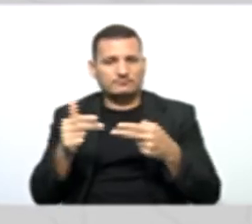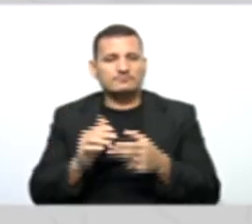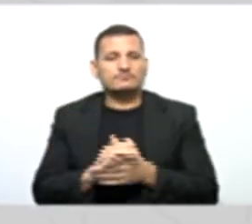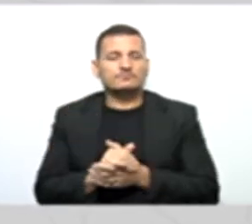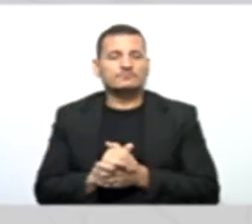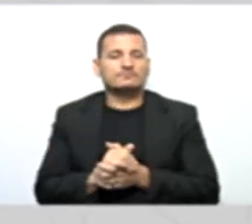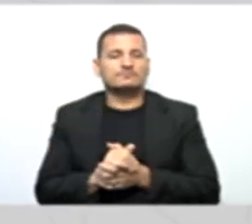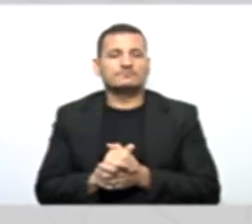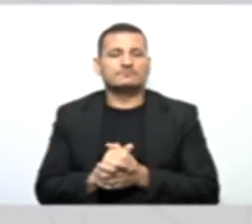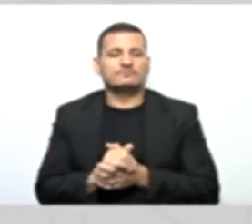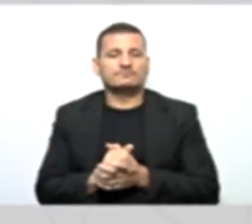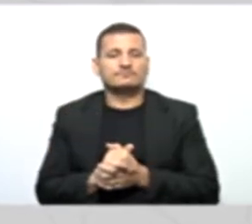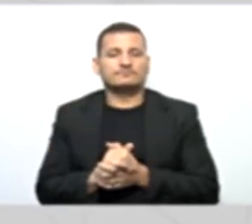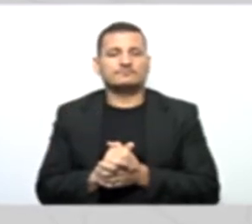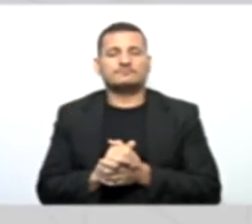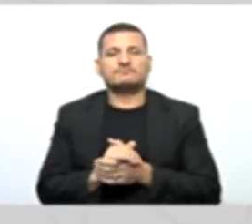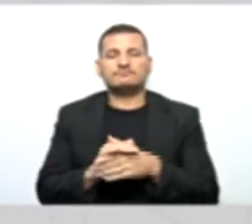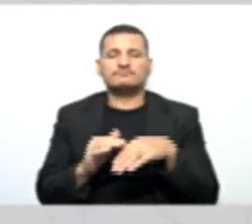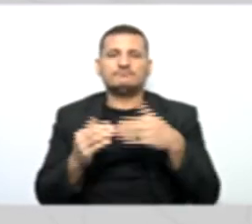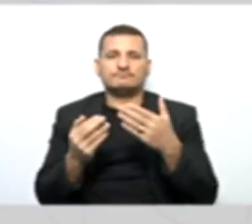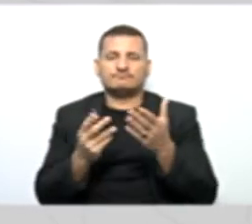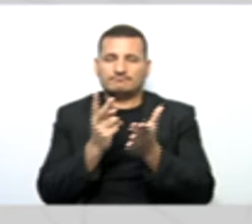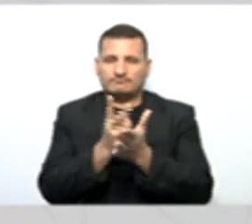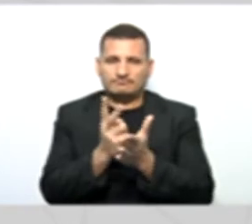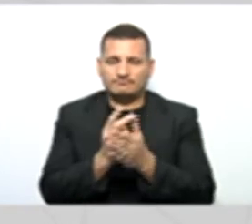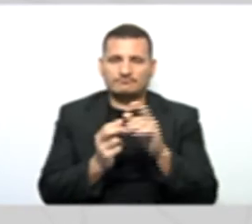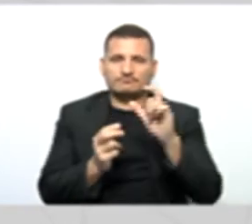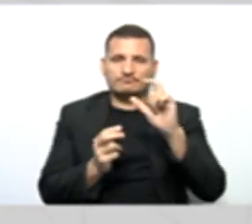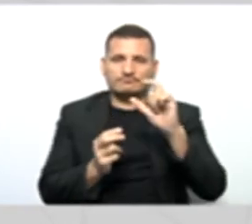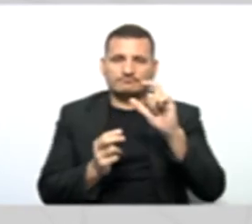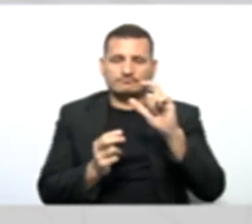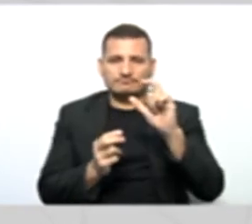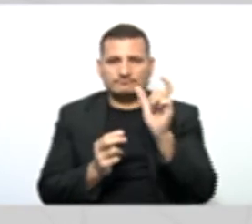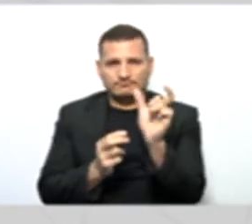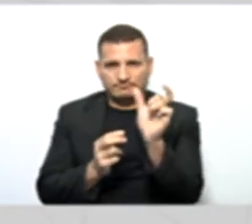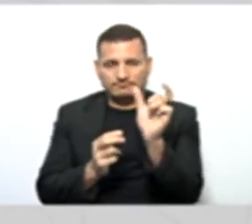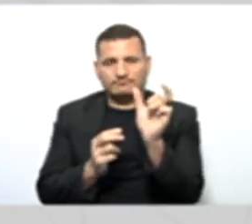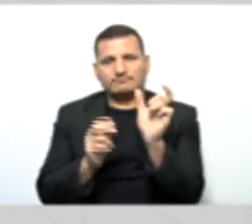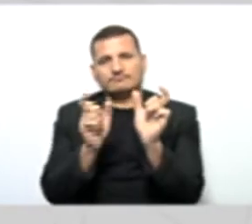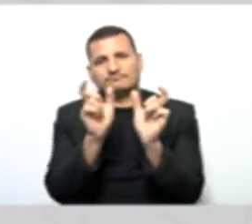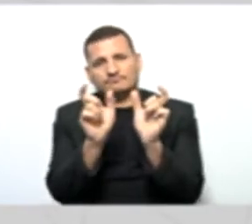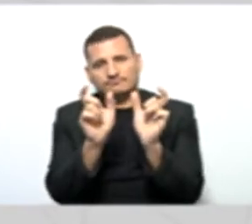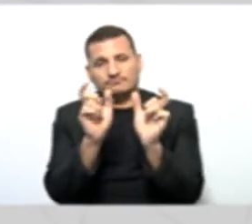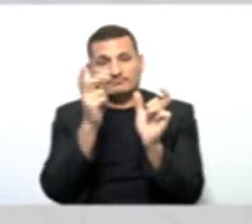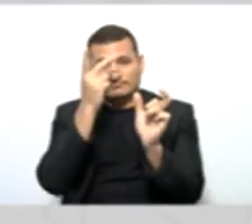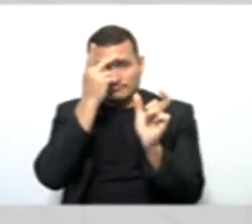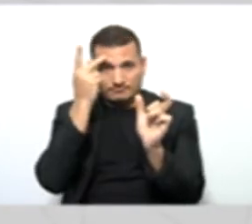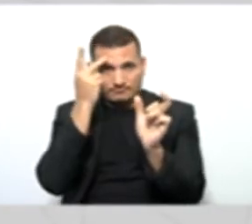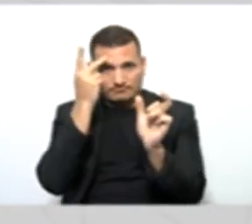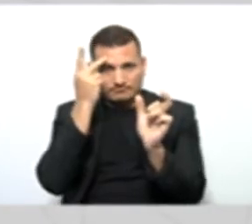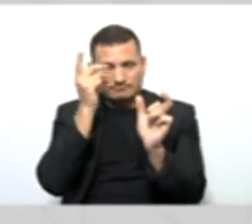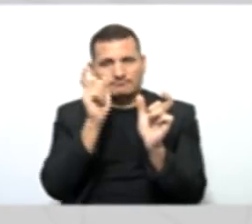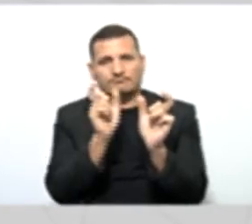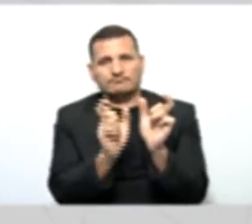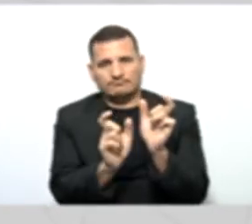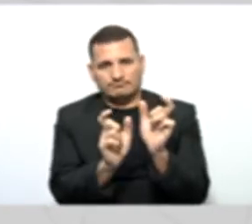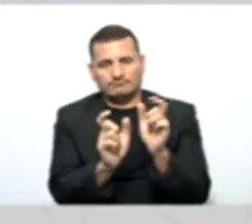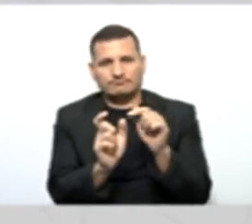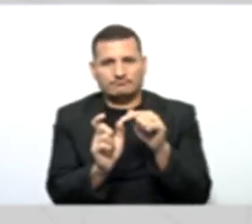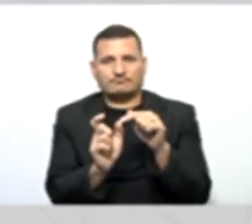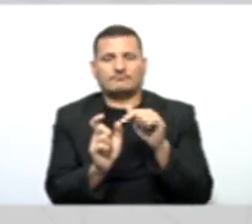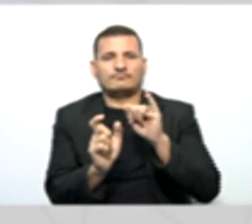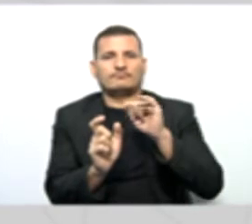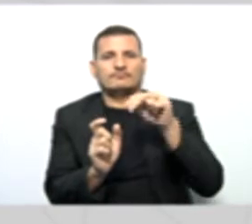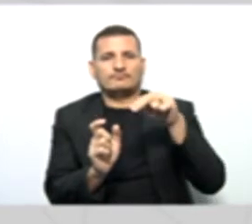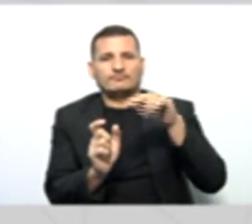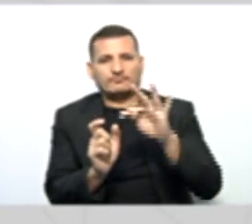Mesmo padrão. Class, pessoa, que é o nome da nossa classe, def, init, nosso